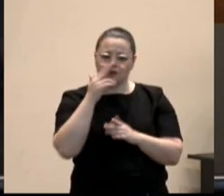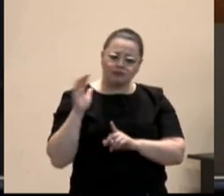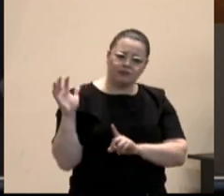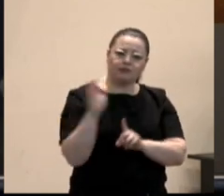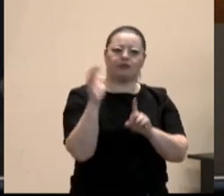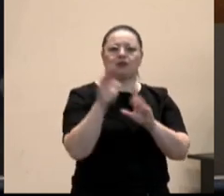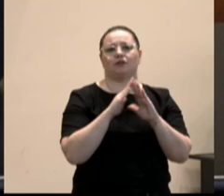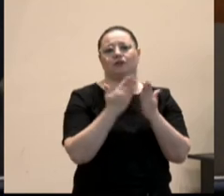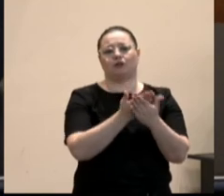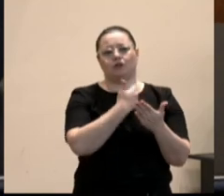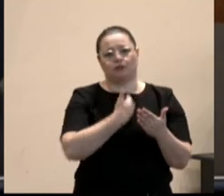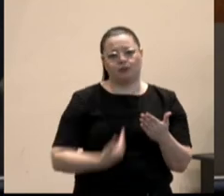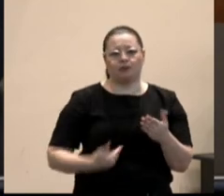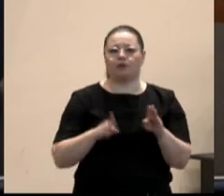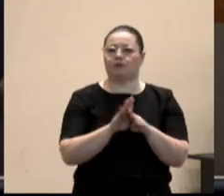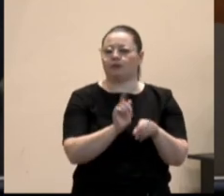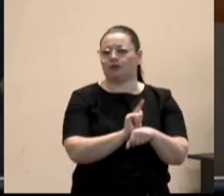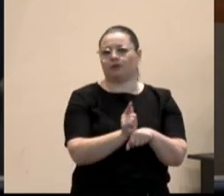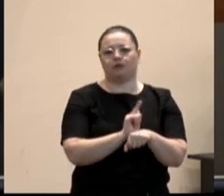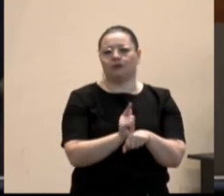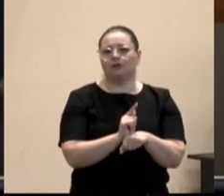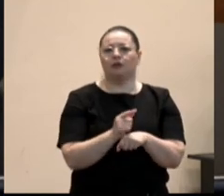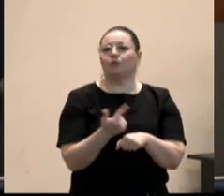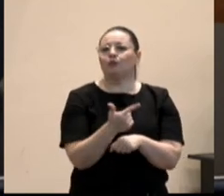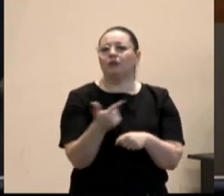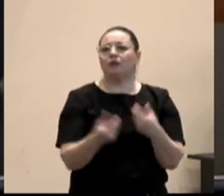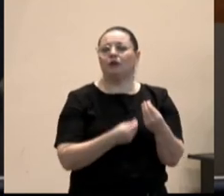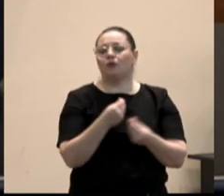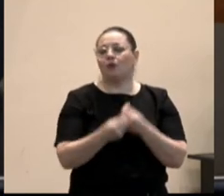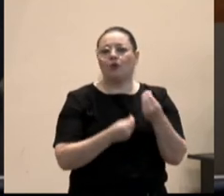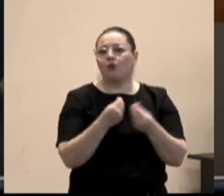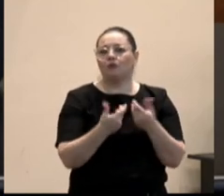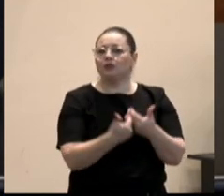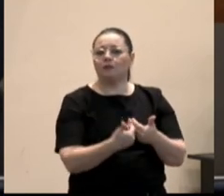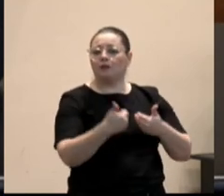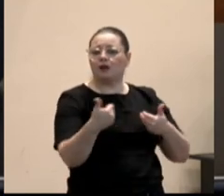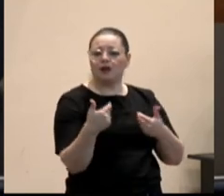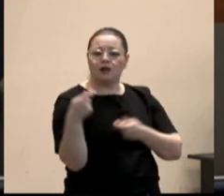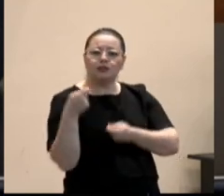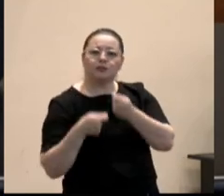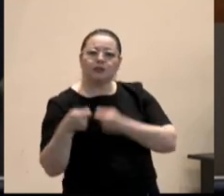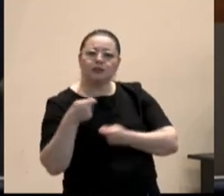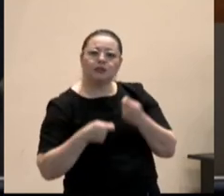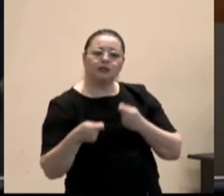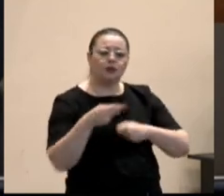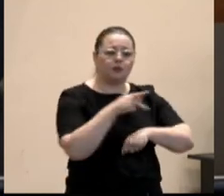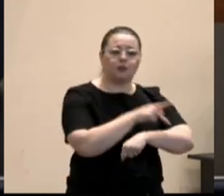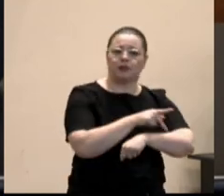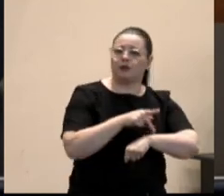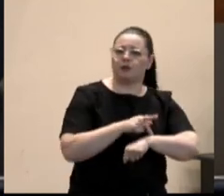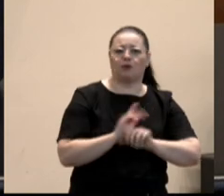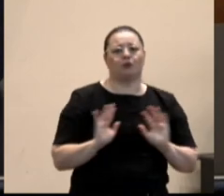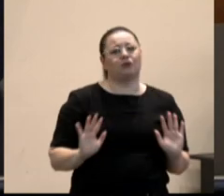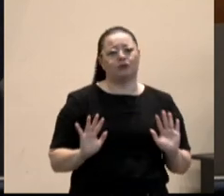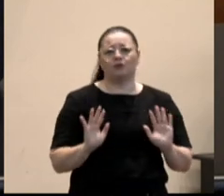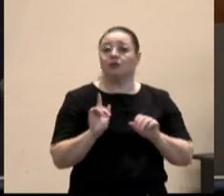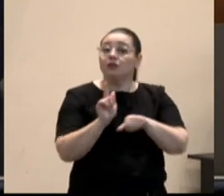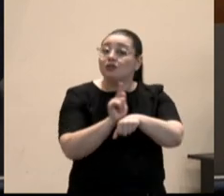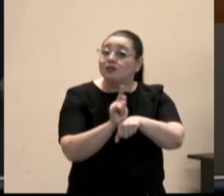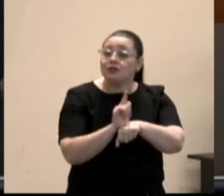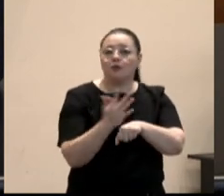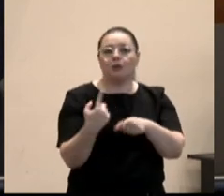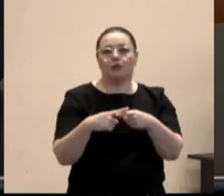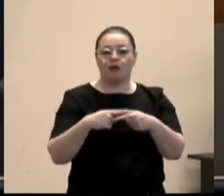e na gestão. E não há como separar a administração do pedagógico, gestão. O papel